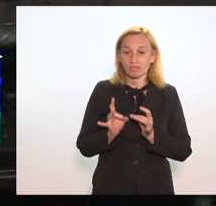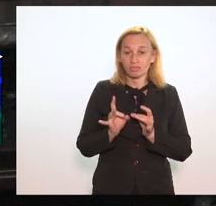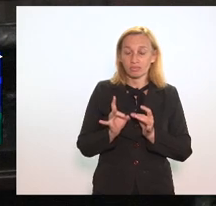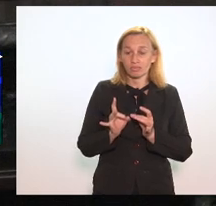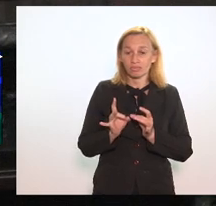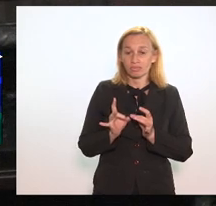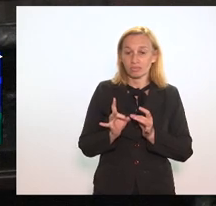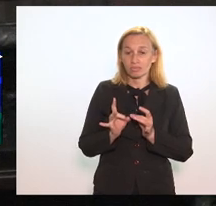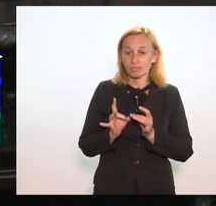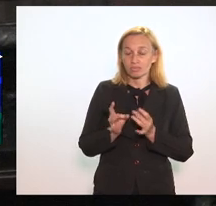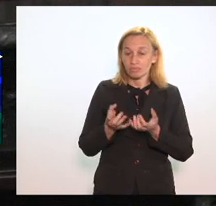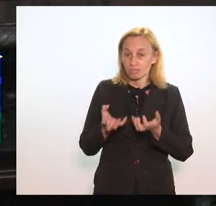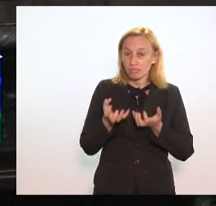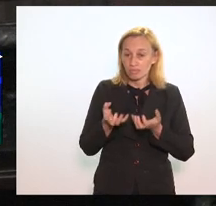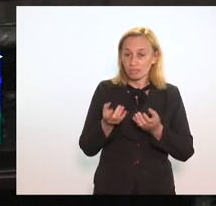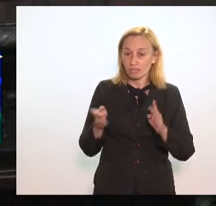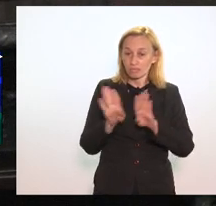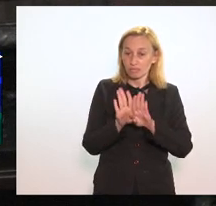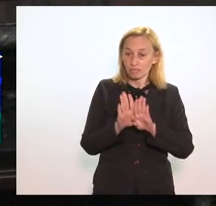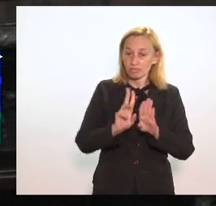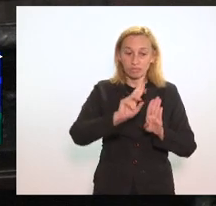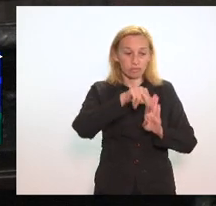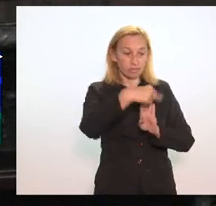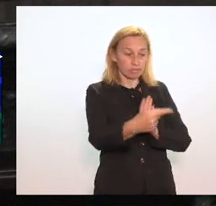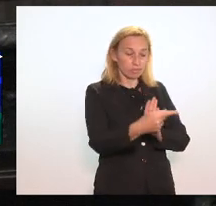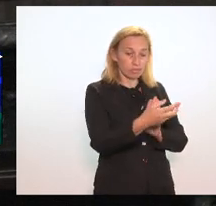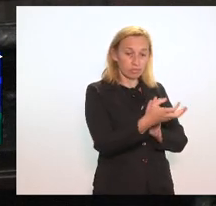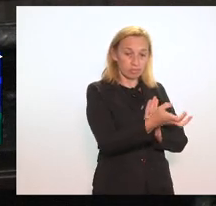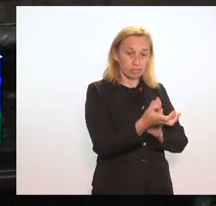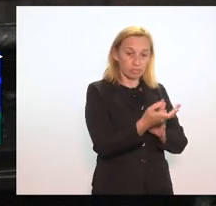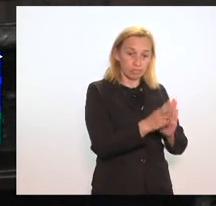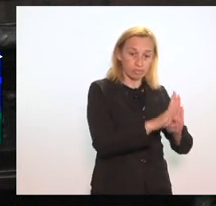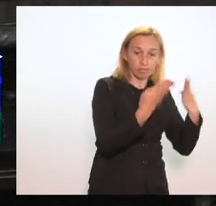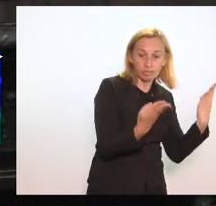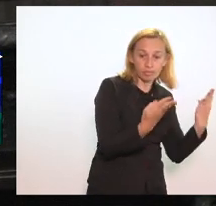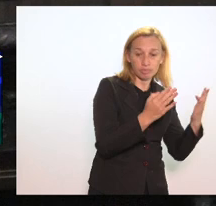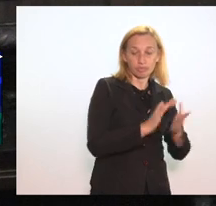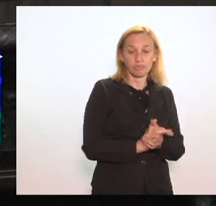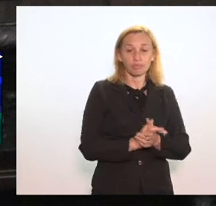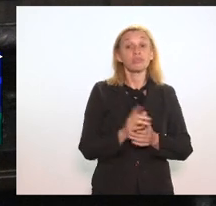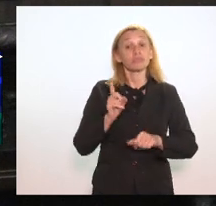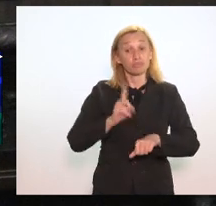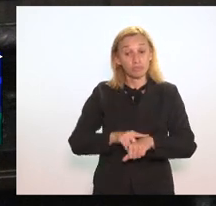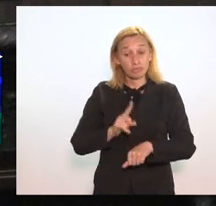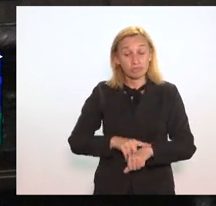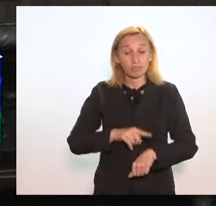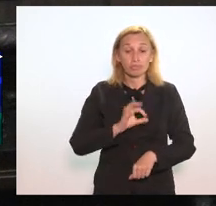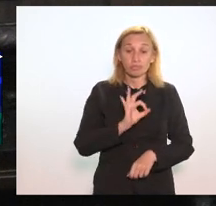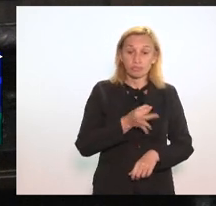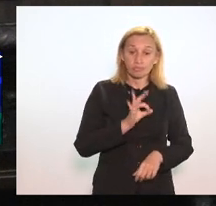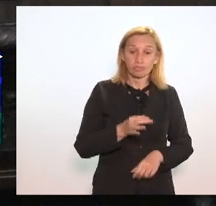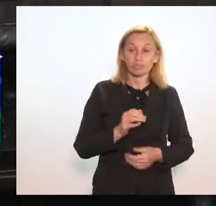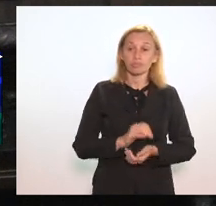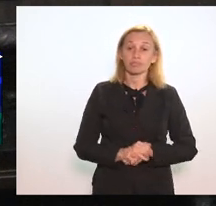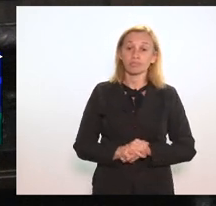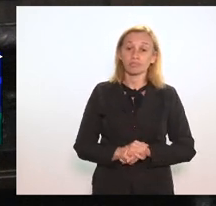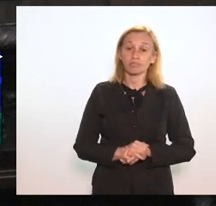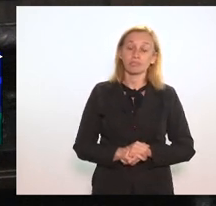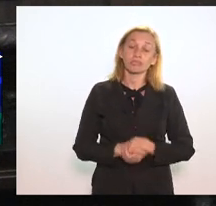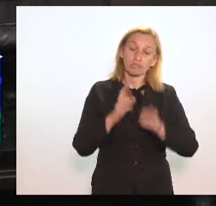e pessoas que defendo que abriu tudo e nesse momento nós temos ter a ciência o nosso lado